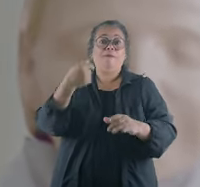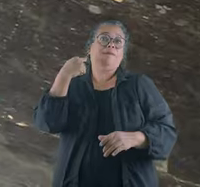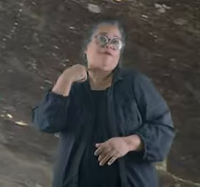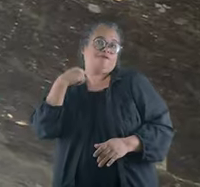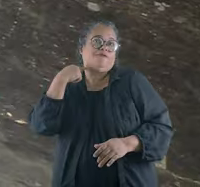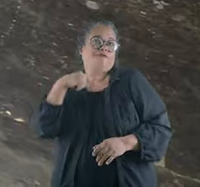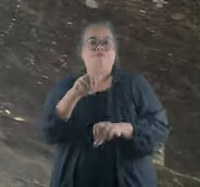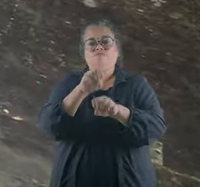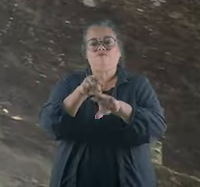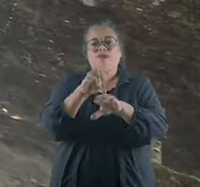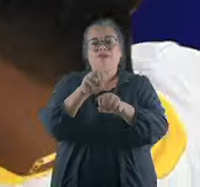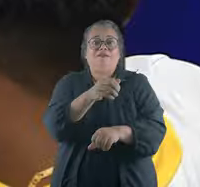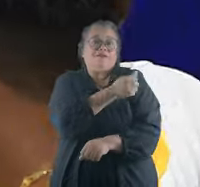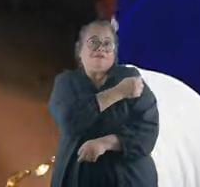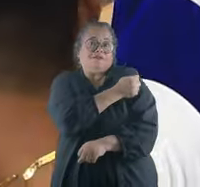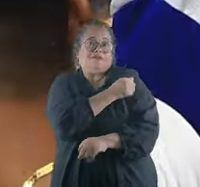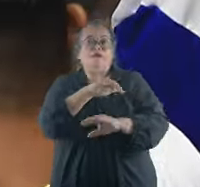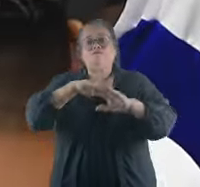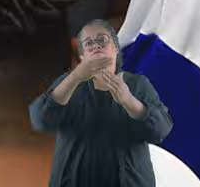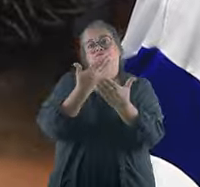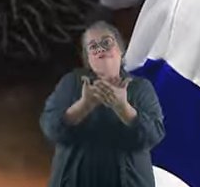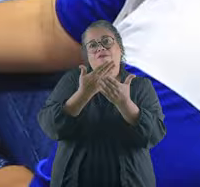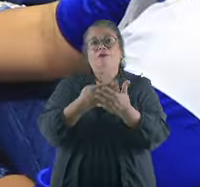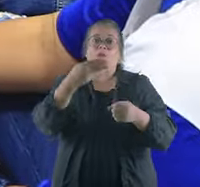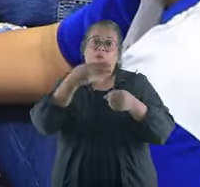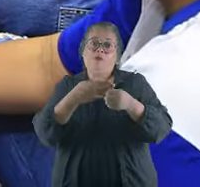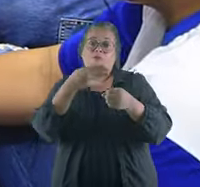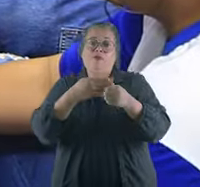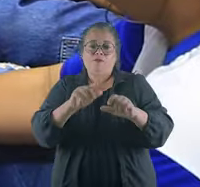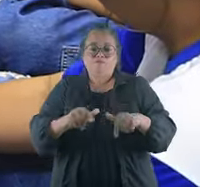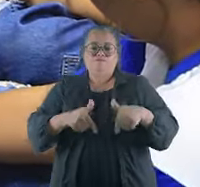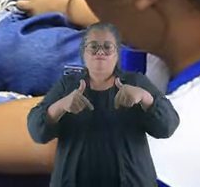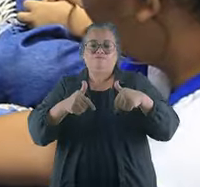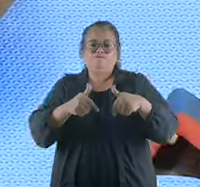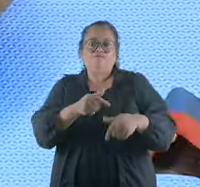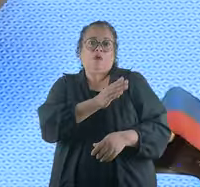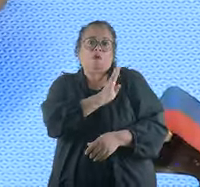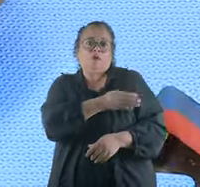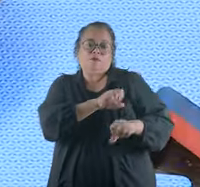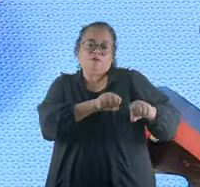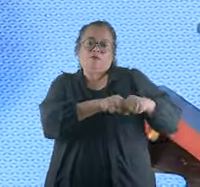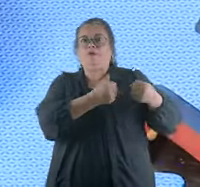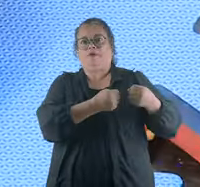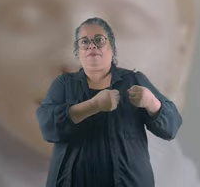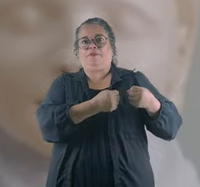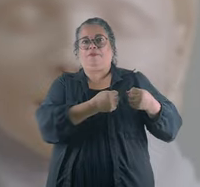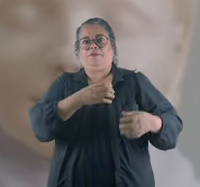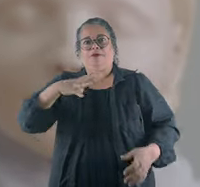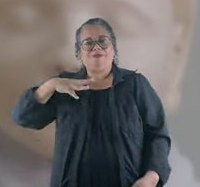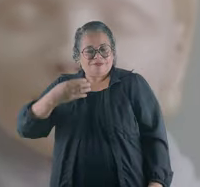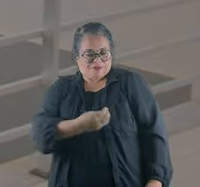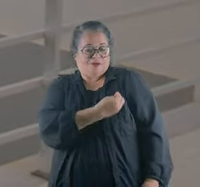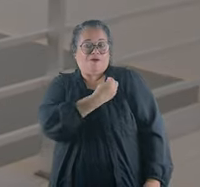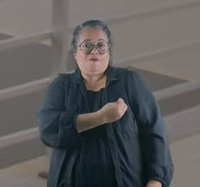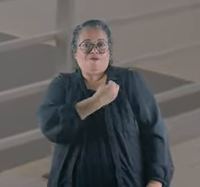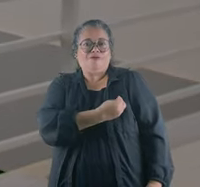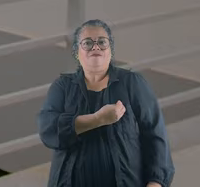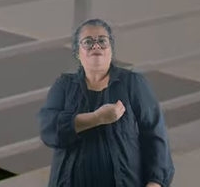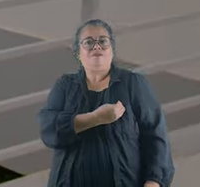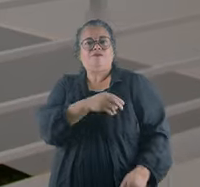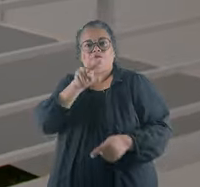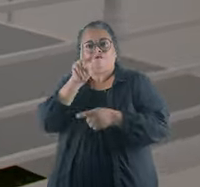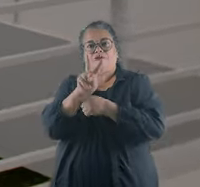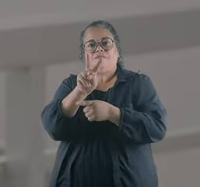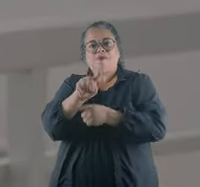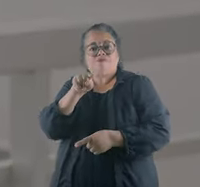ação pioneira em Minas, que ensina jovens nas escolas municipais como agir em caso de parada cardiorrespiratória.